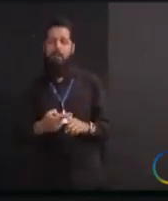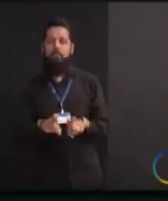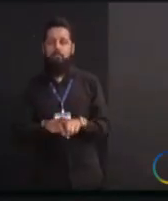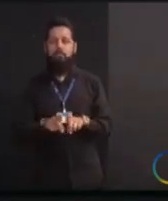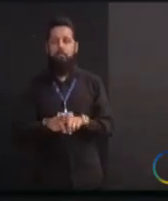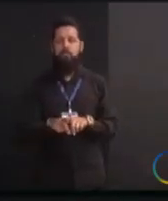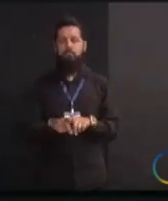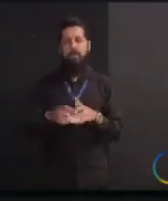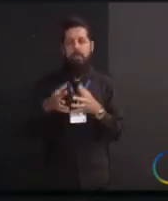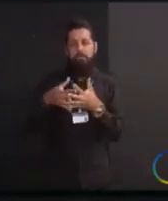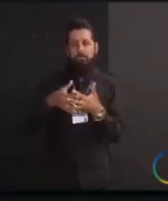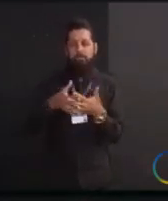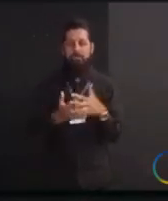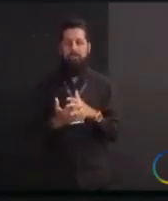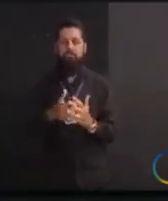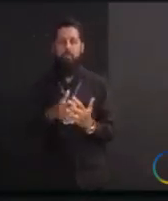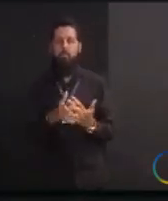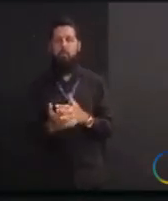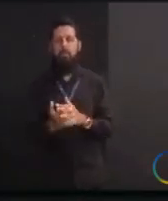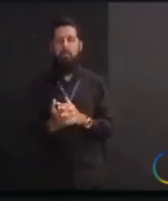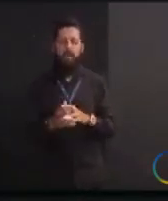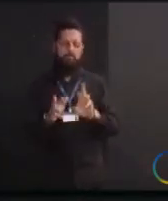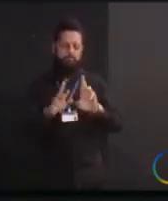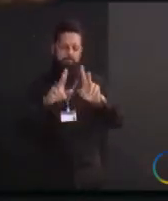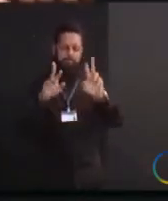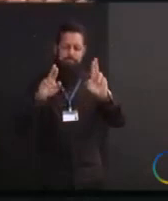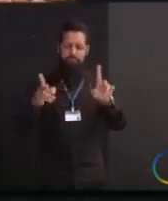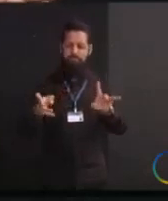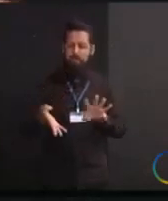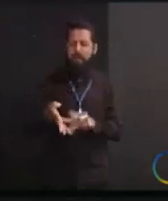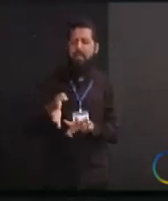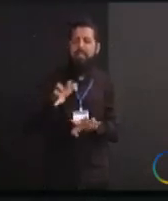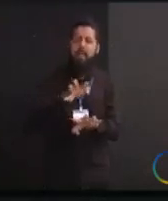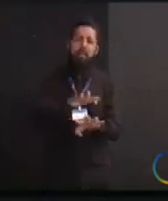Diversidade e inclusão. Acho que o arco-íris representa